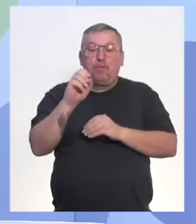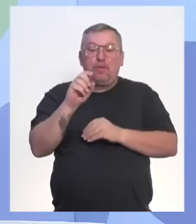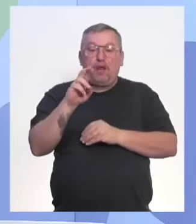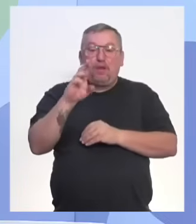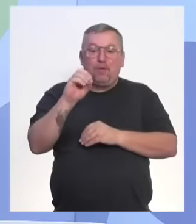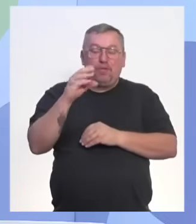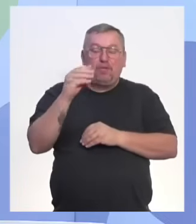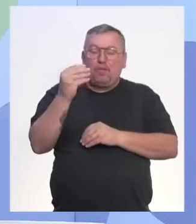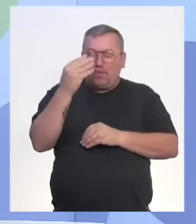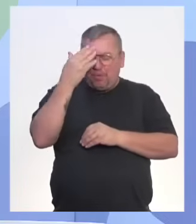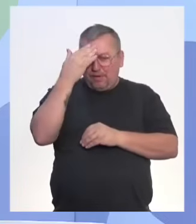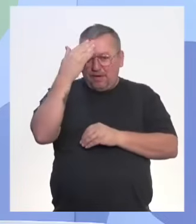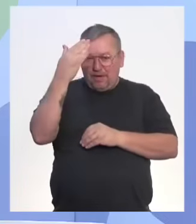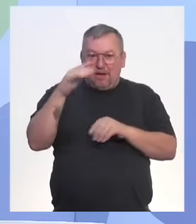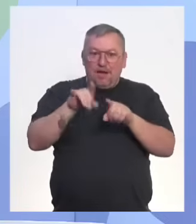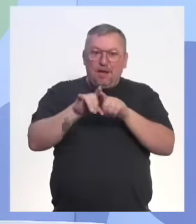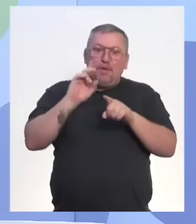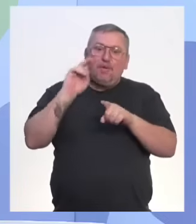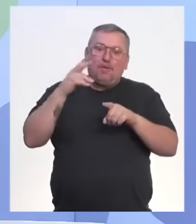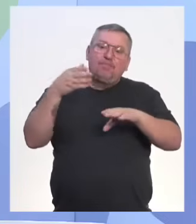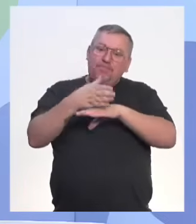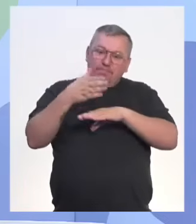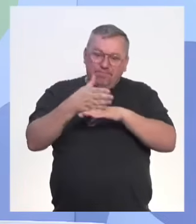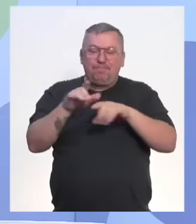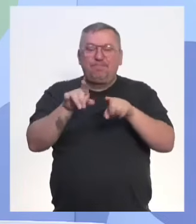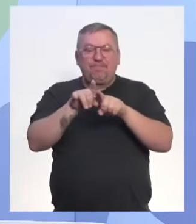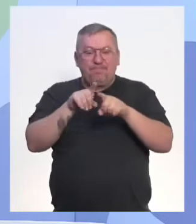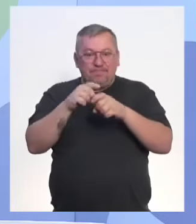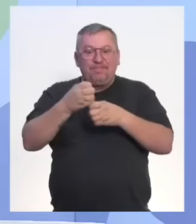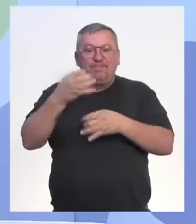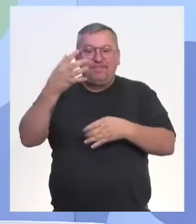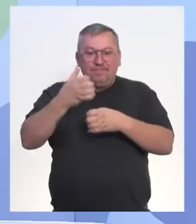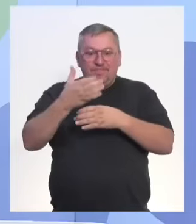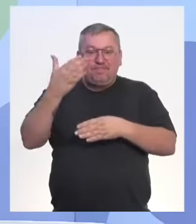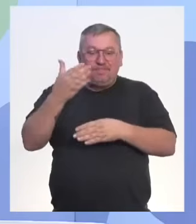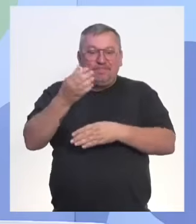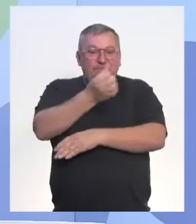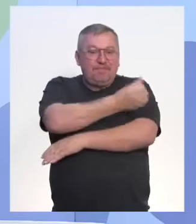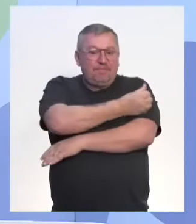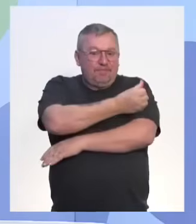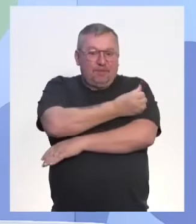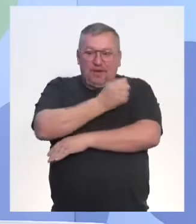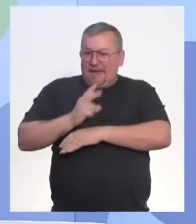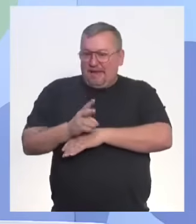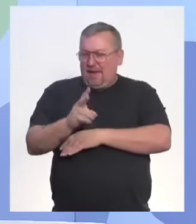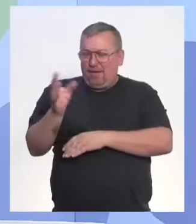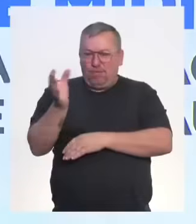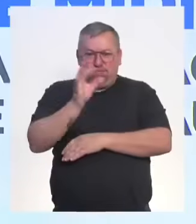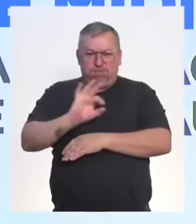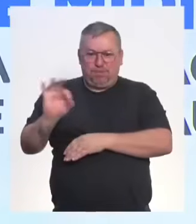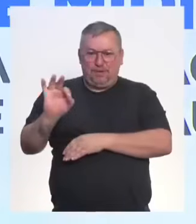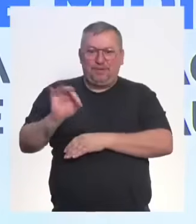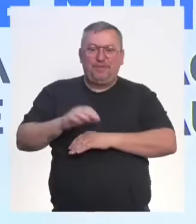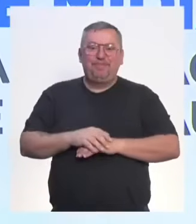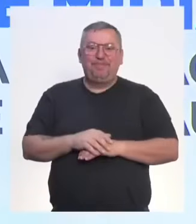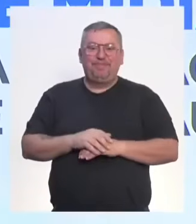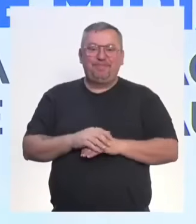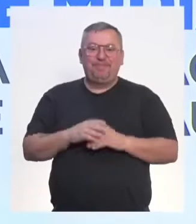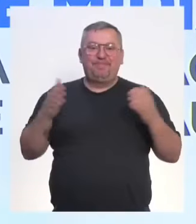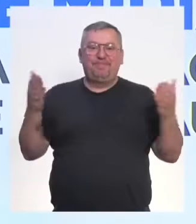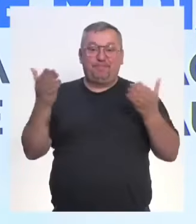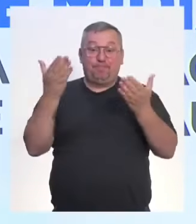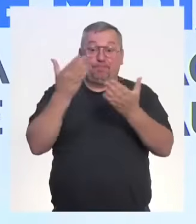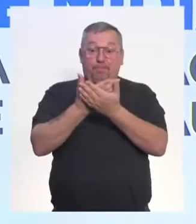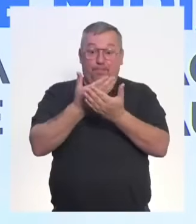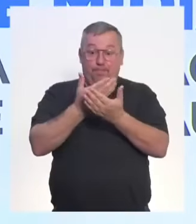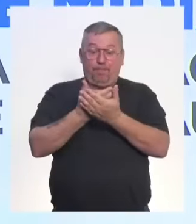E é isso aí. Eu estou contando com a participação deles aqui no chat, como o sexto ano sempre arrasa, né? É isso mesmo. Então, a aula de hoje,